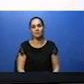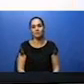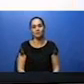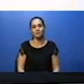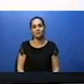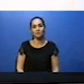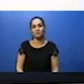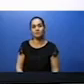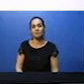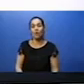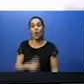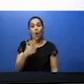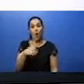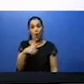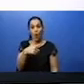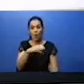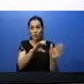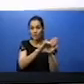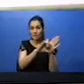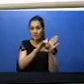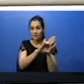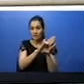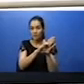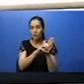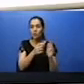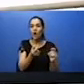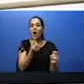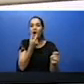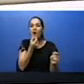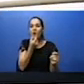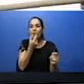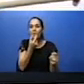nós temos um outro exemplo de um comprimido